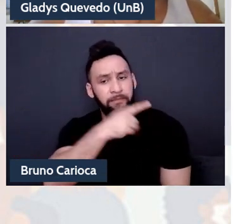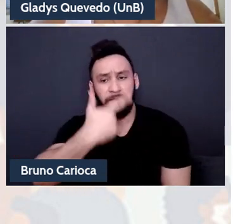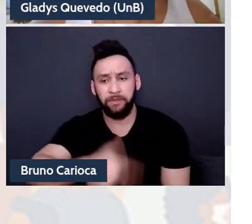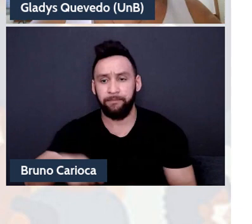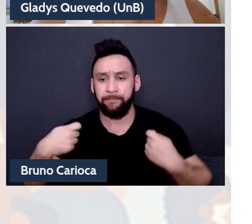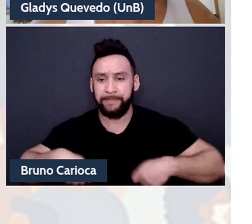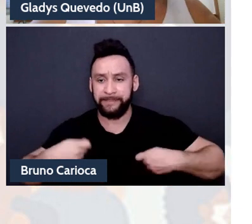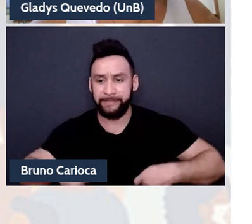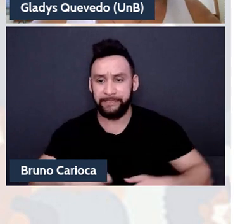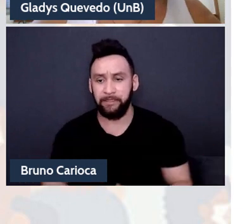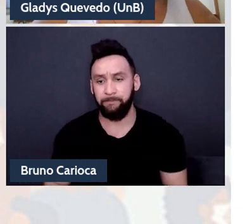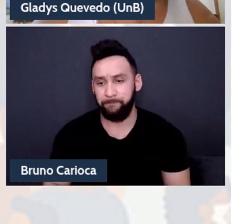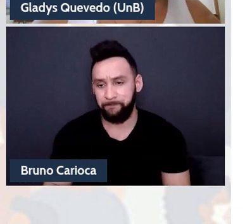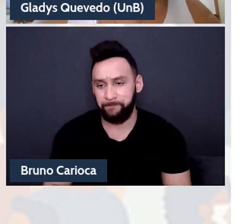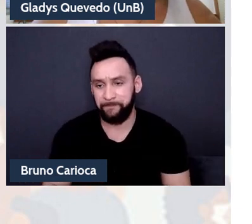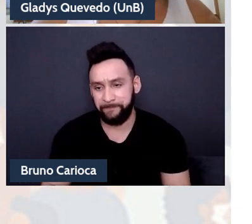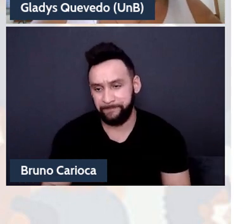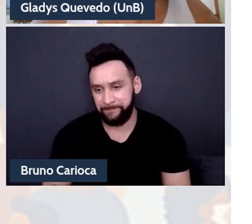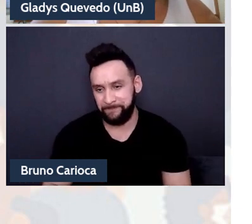Eu vou